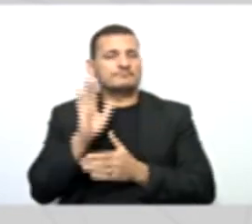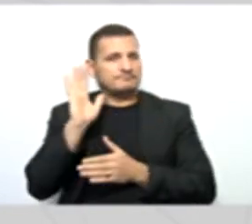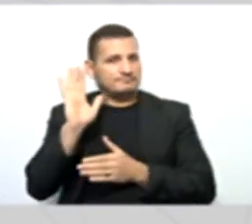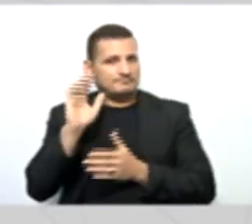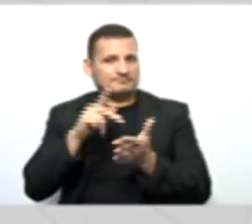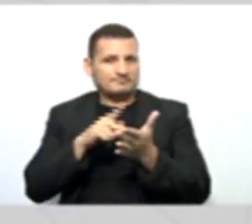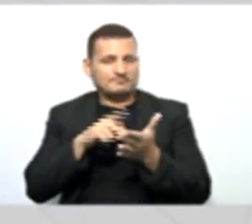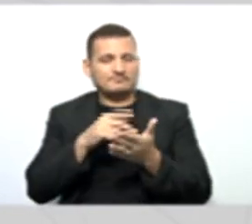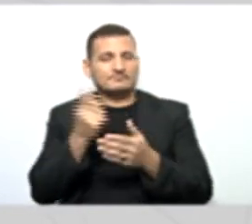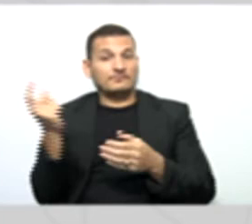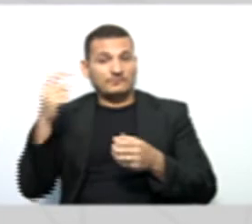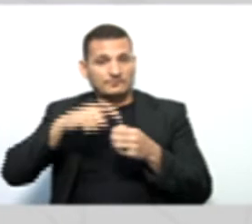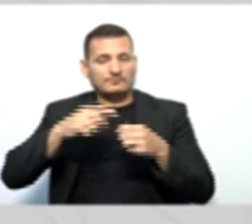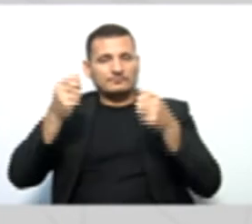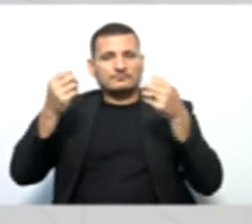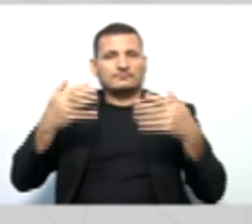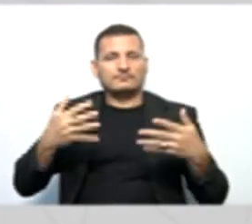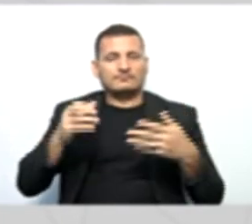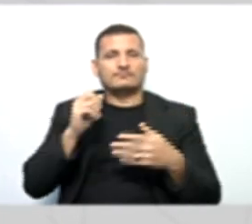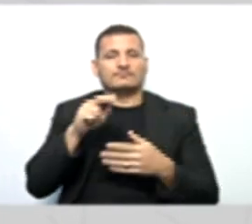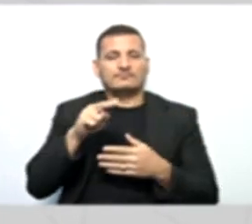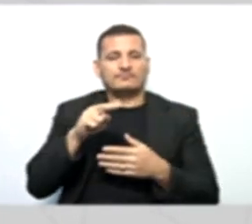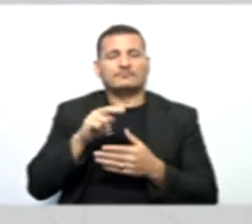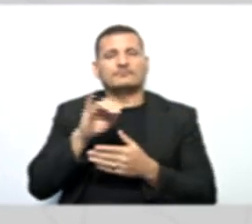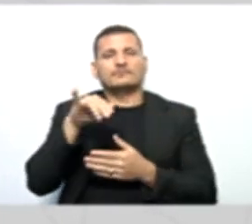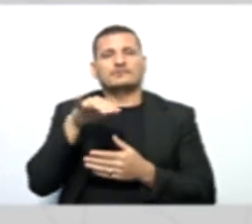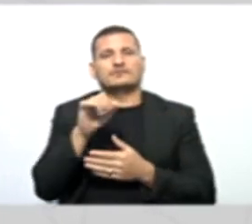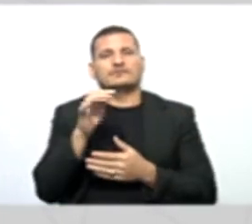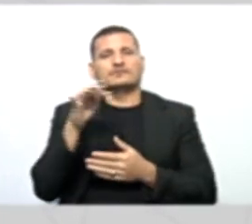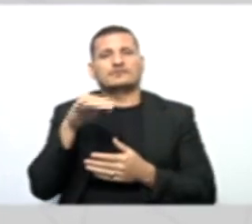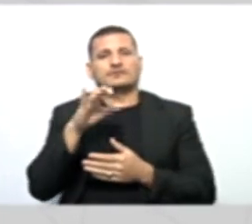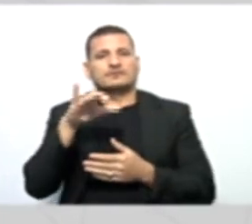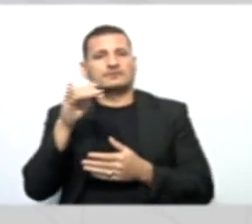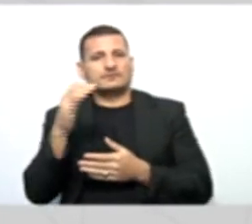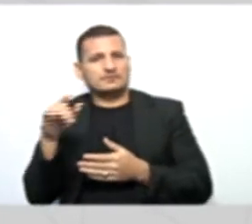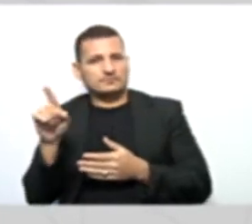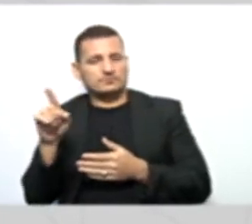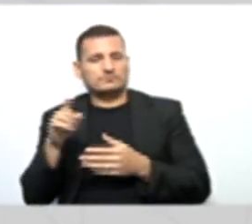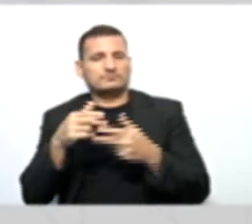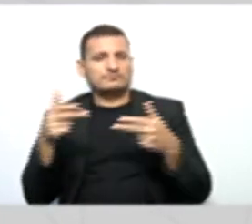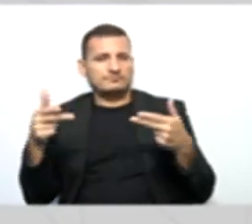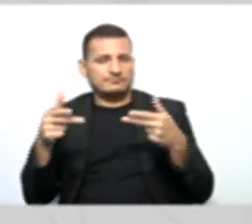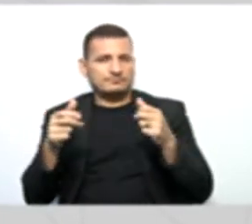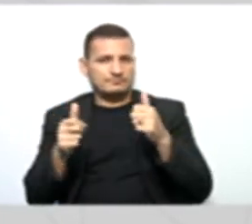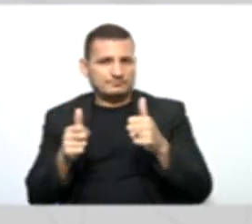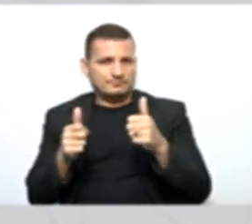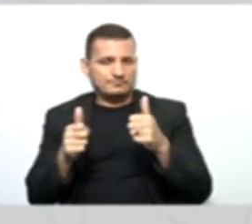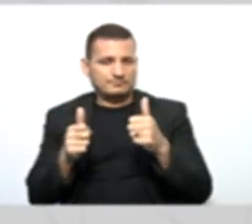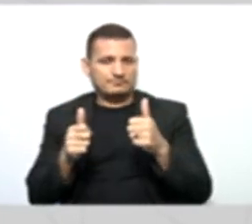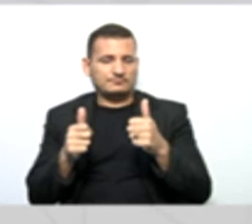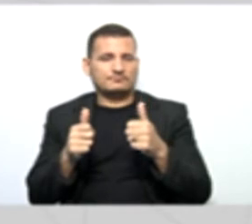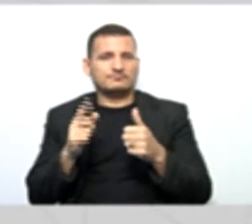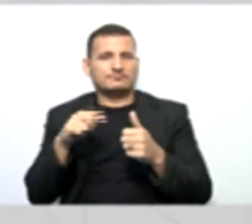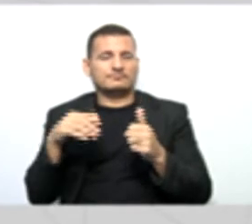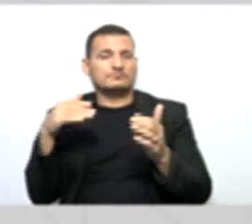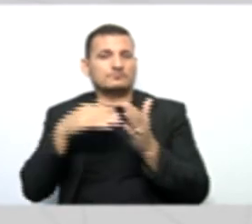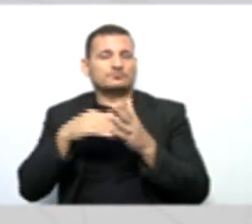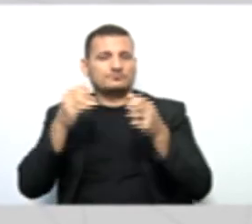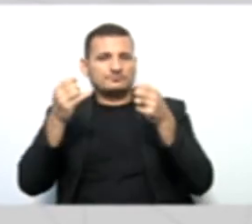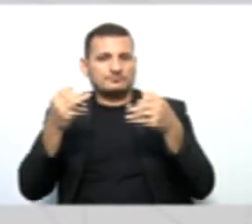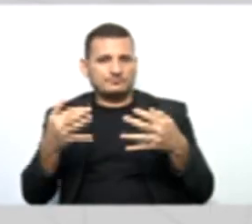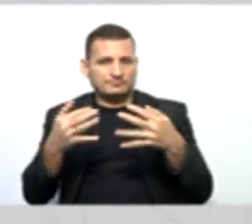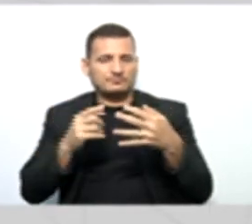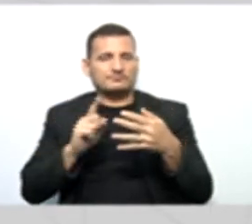vou retornar nessa explicação da instanciação de objetos. Beleza? É a última explicação que nós